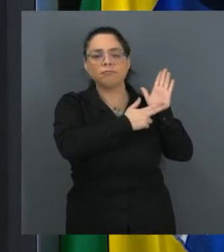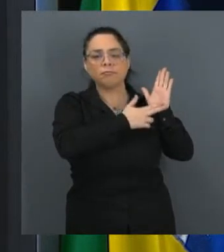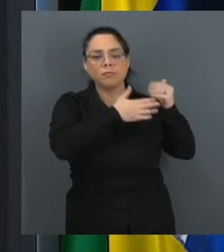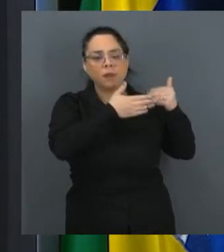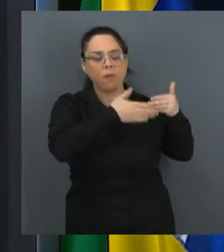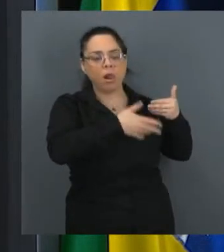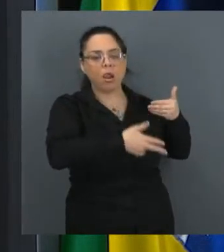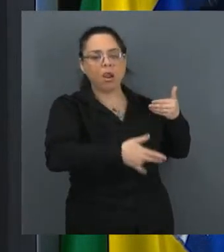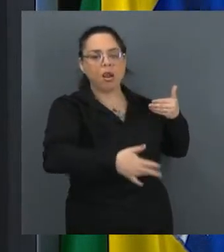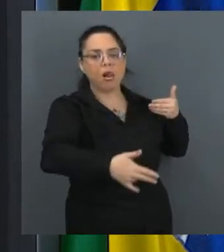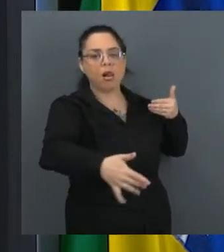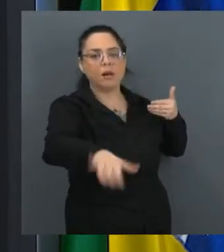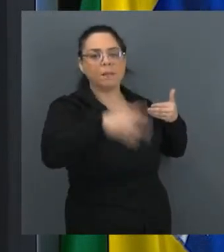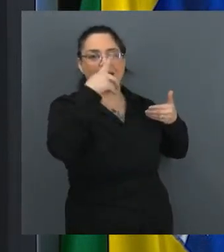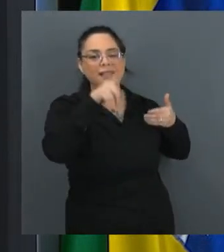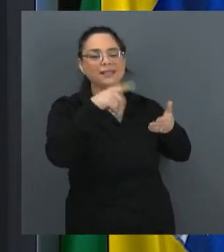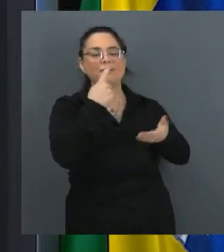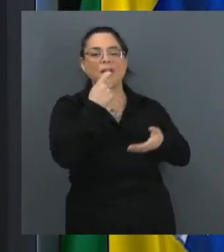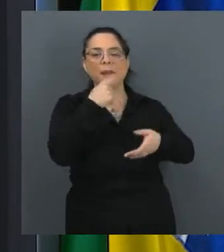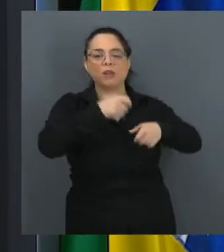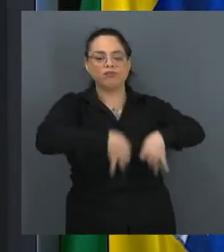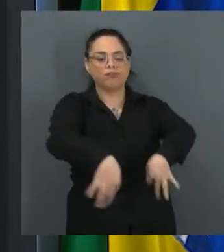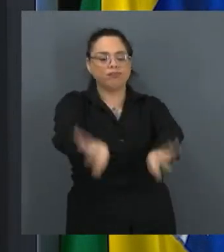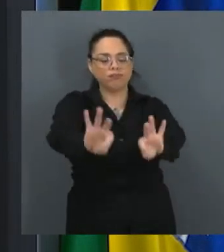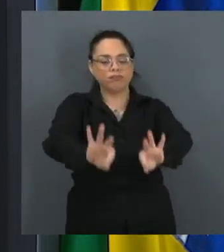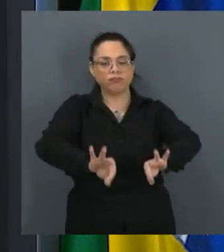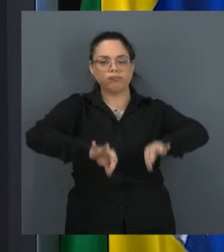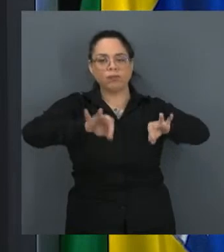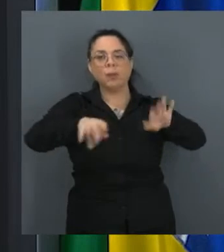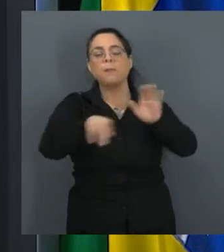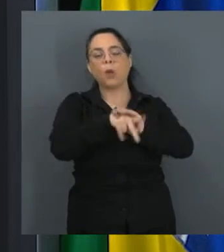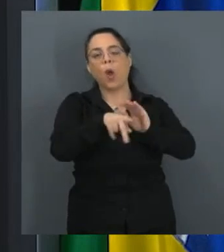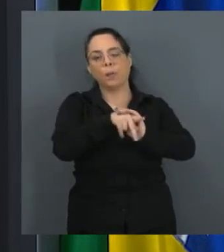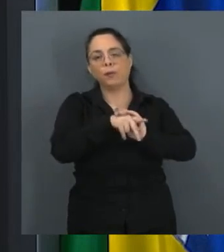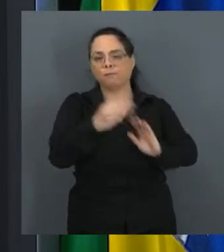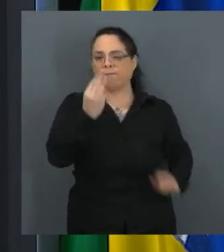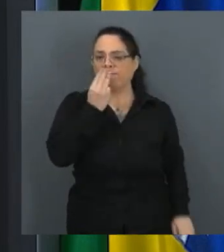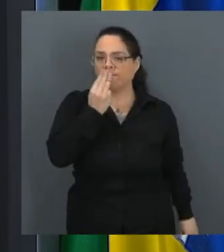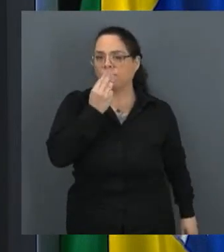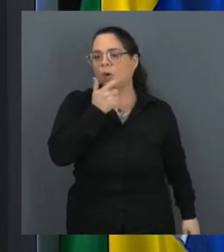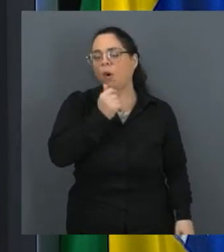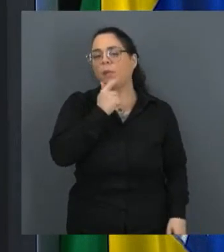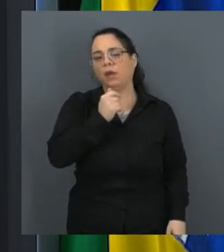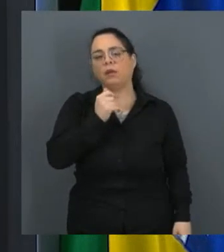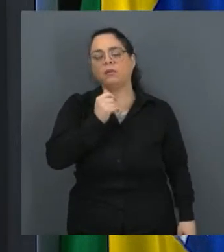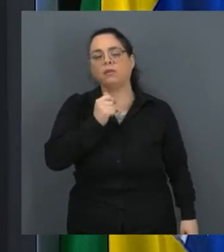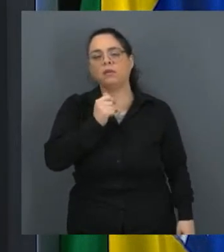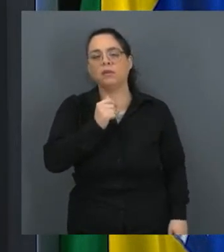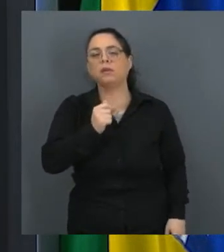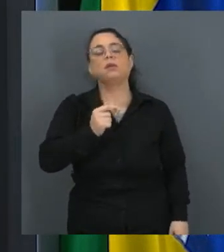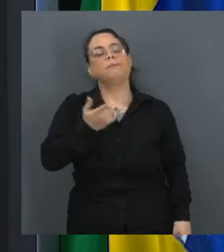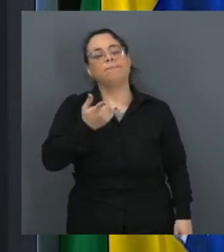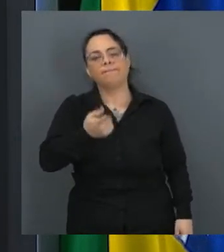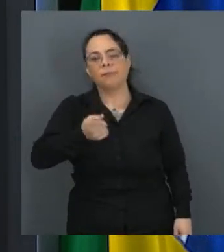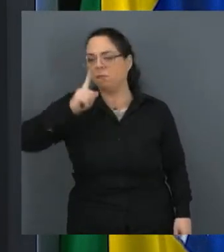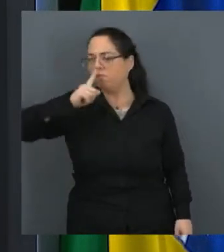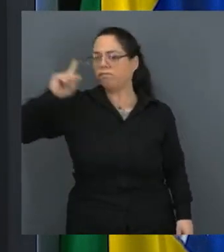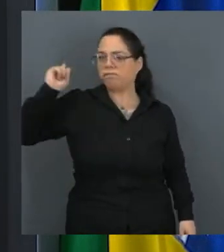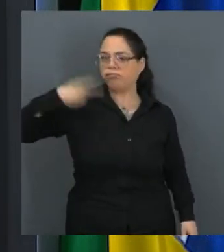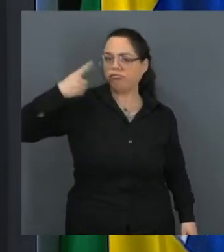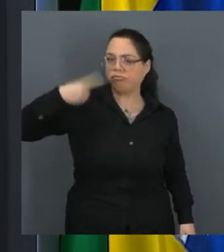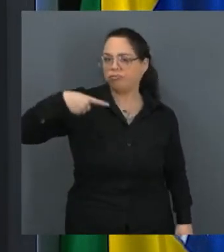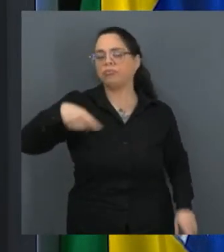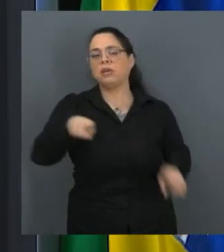estendeu um tapete vermelho para o Maduro vir ao Brasil. Esse ditador sanguinário, fraudador